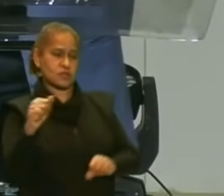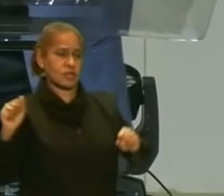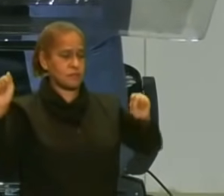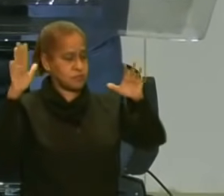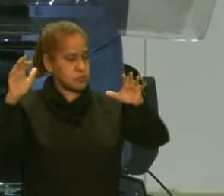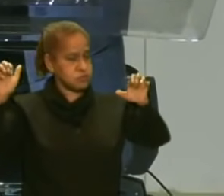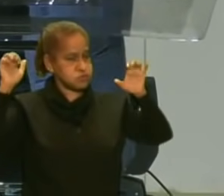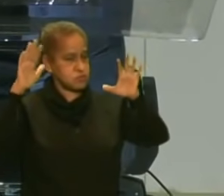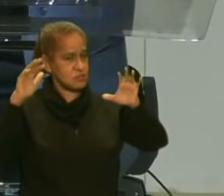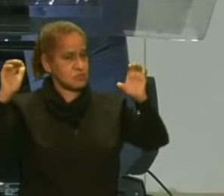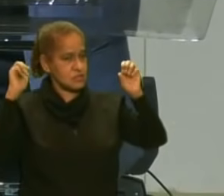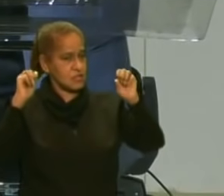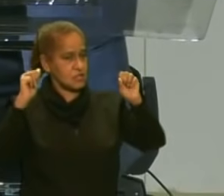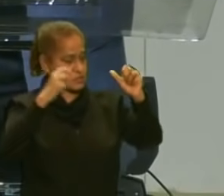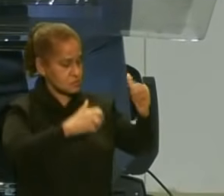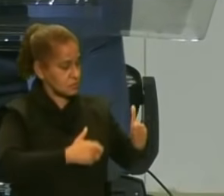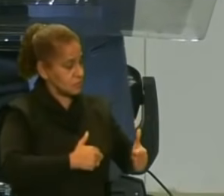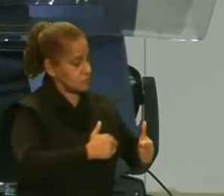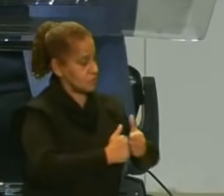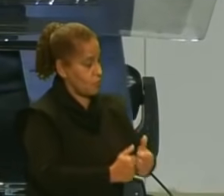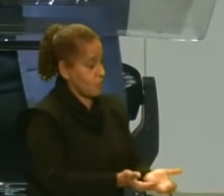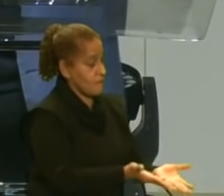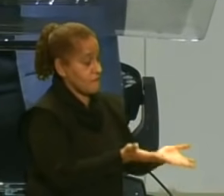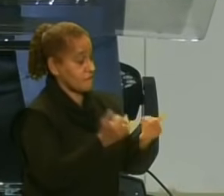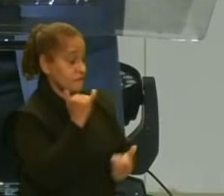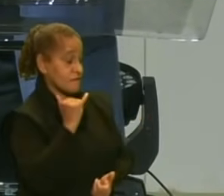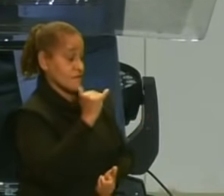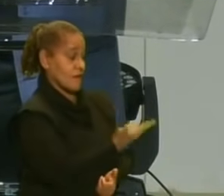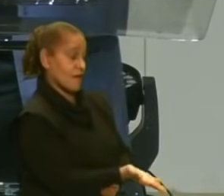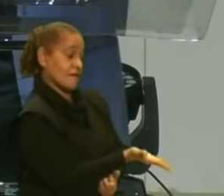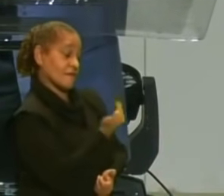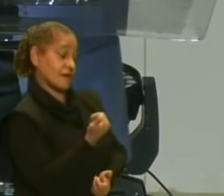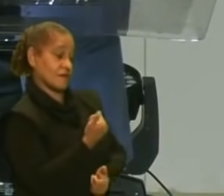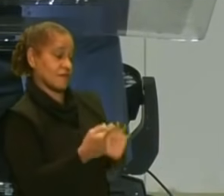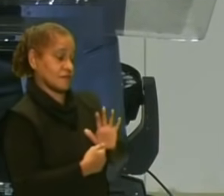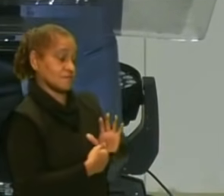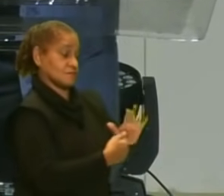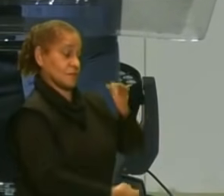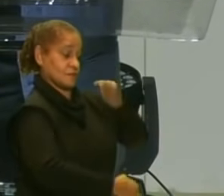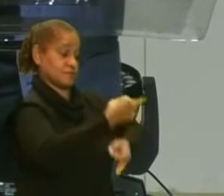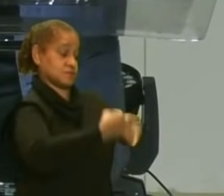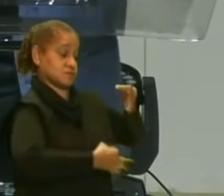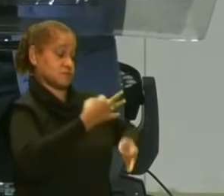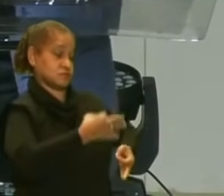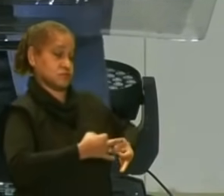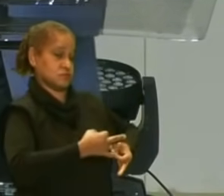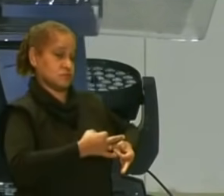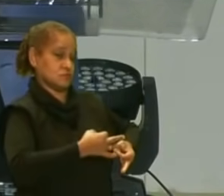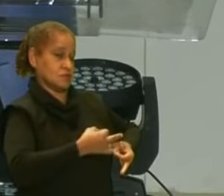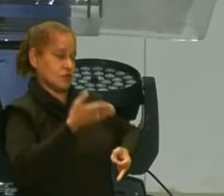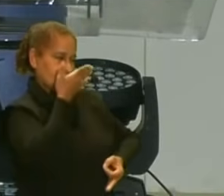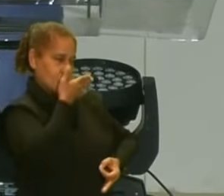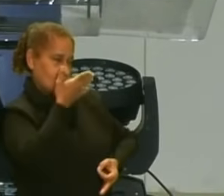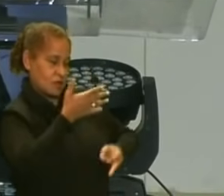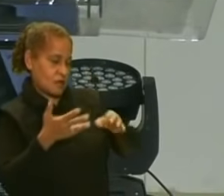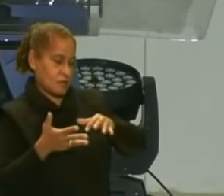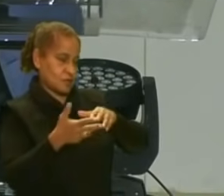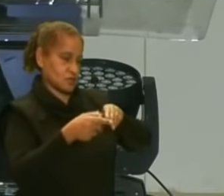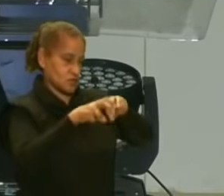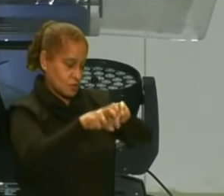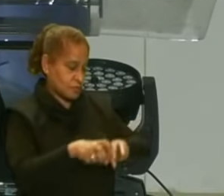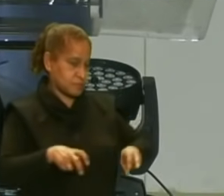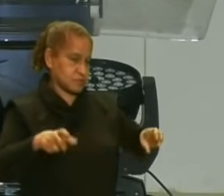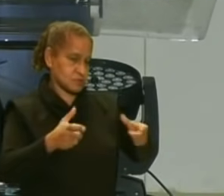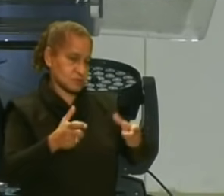taças aproximou-se e me disse: venha, eu lhe mostrarei o julgamento da grande prostituta que está